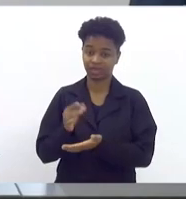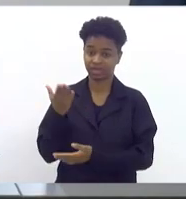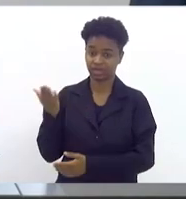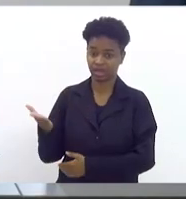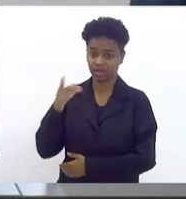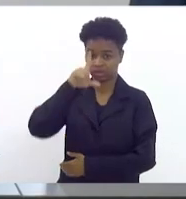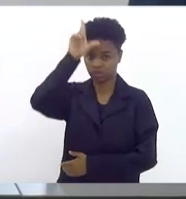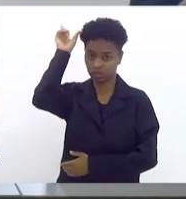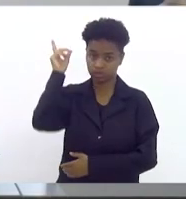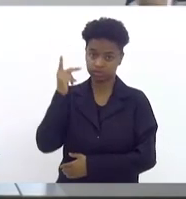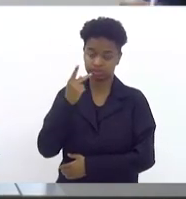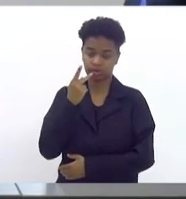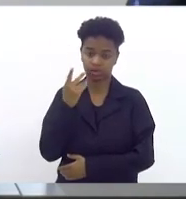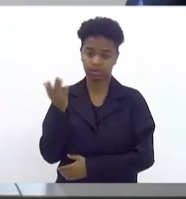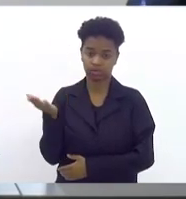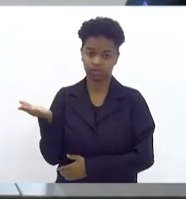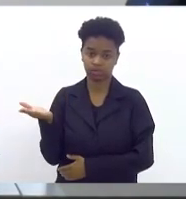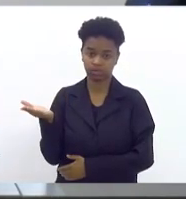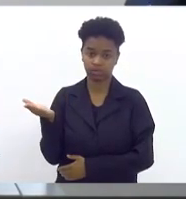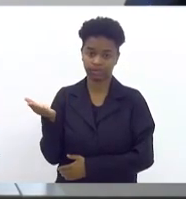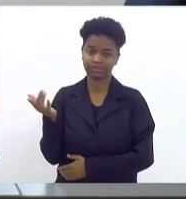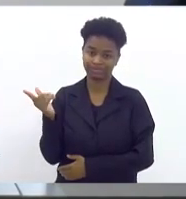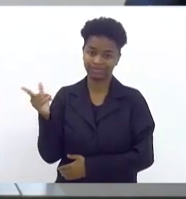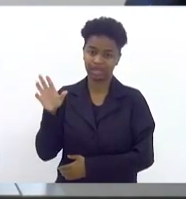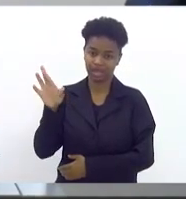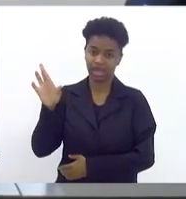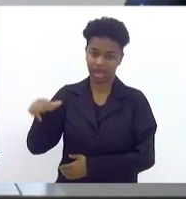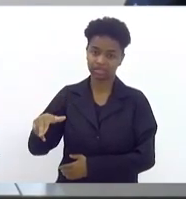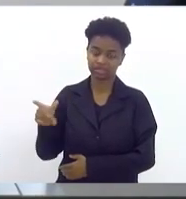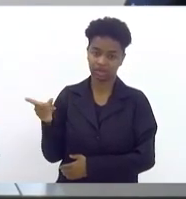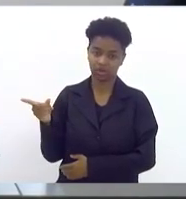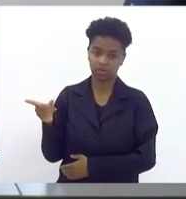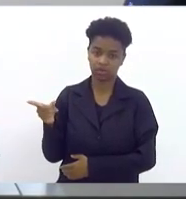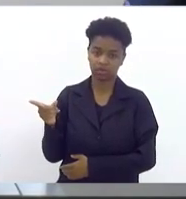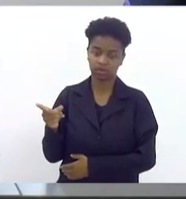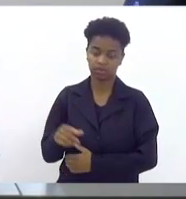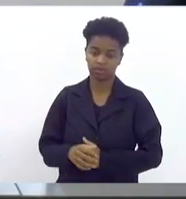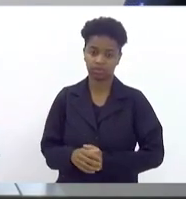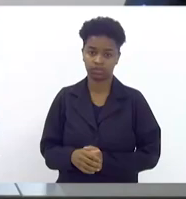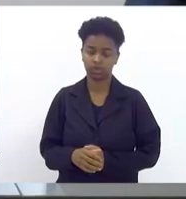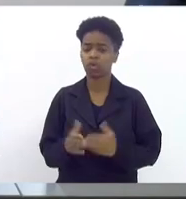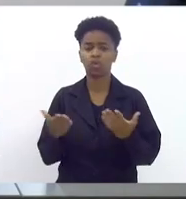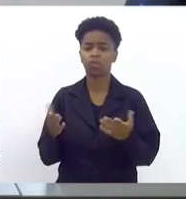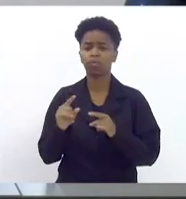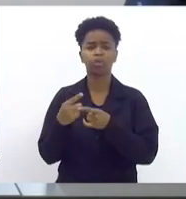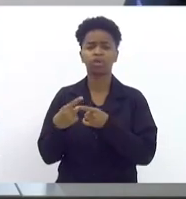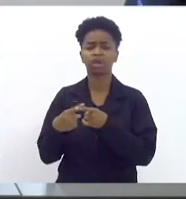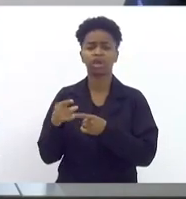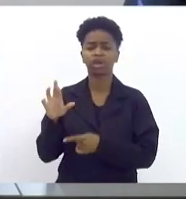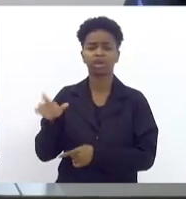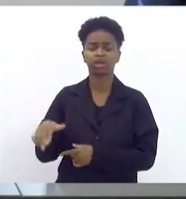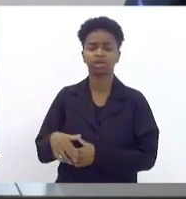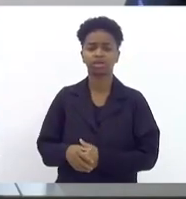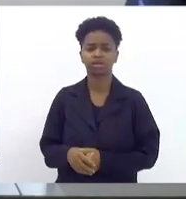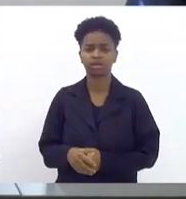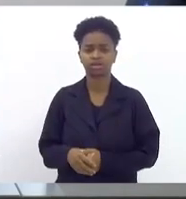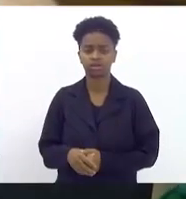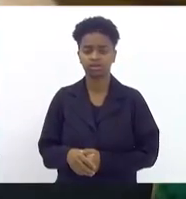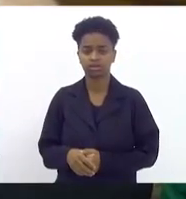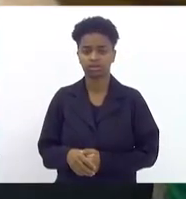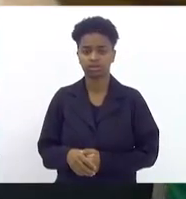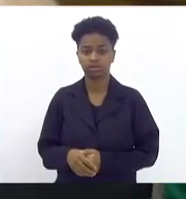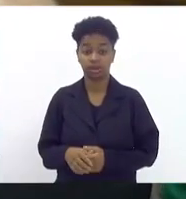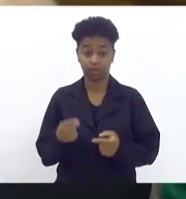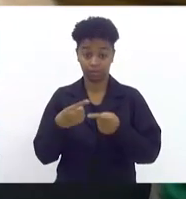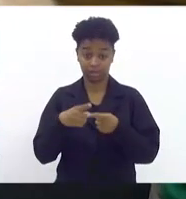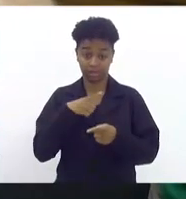ele... A razão do voto em separado... Qual é, deputado Luiz Paulo? É o seguinte, tem a